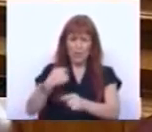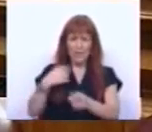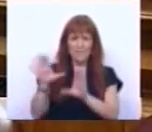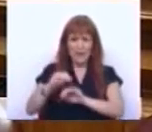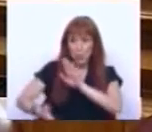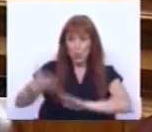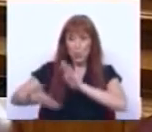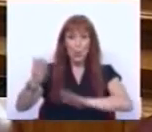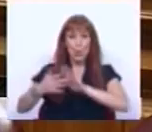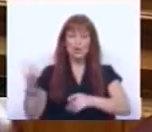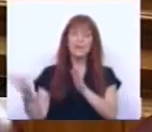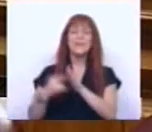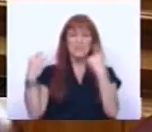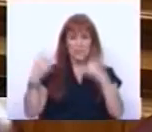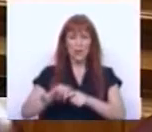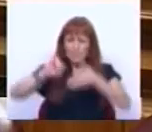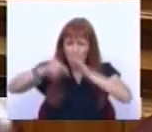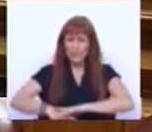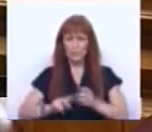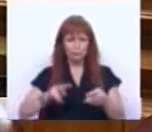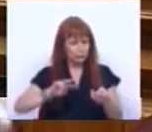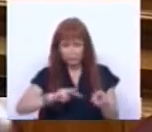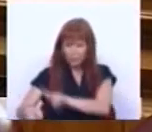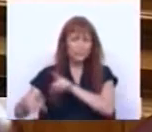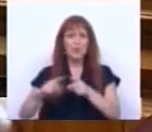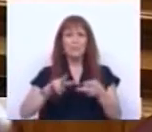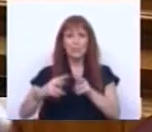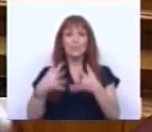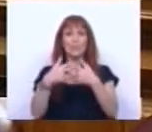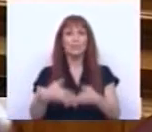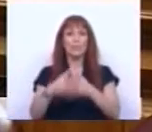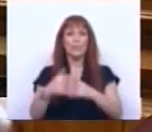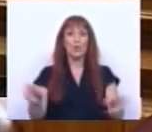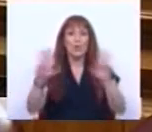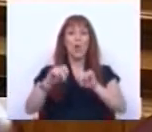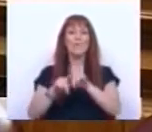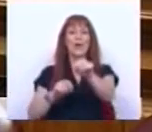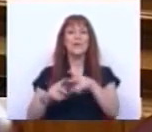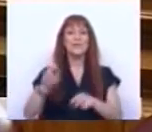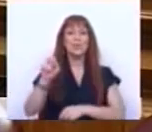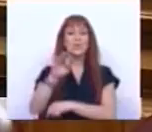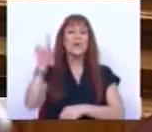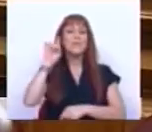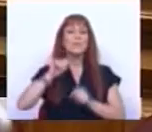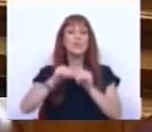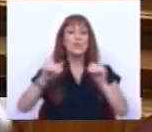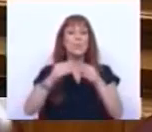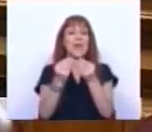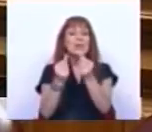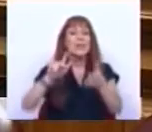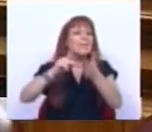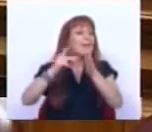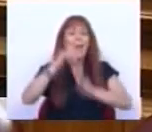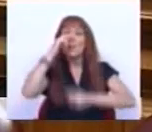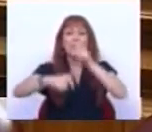mais urgente a necessidade da profunda reformulação ou reestruturação do CEF, sobretudo ao nível dos meios, sejam